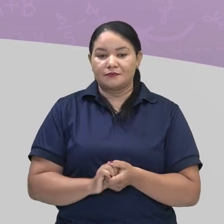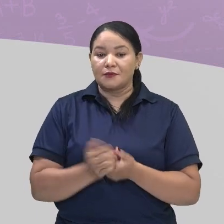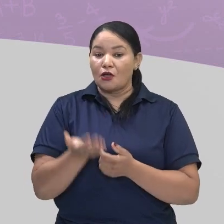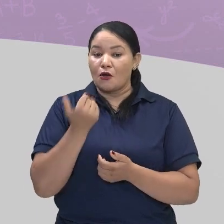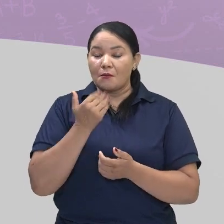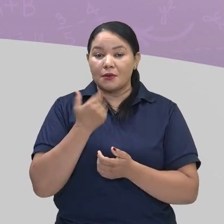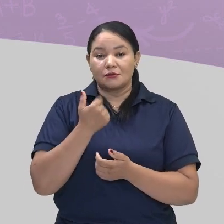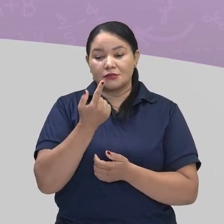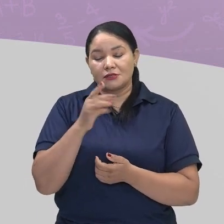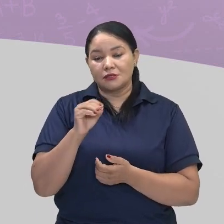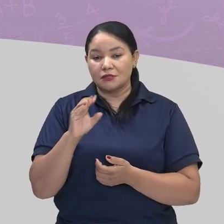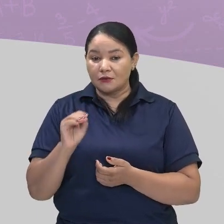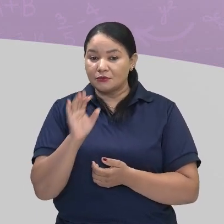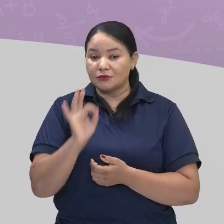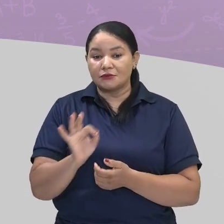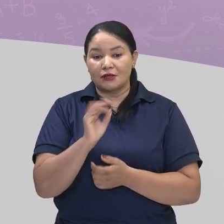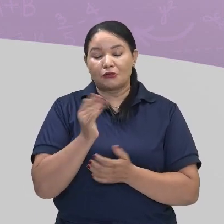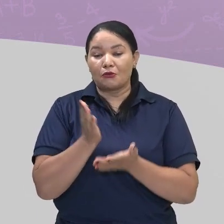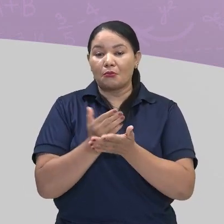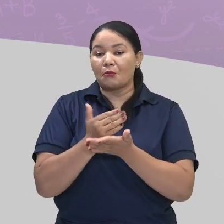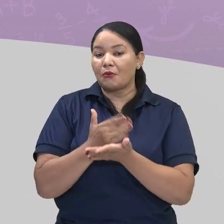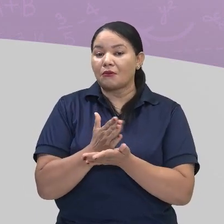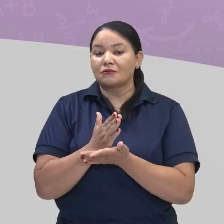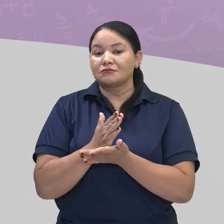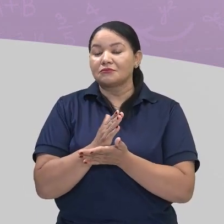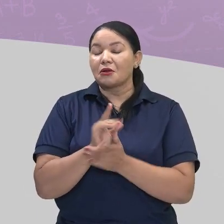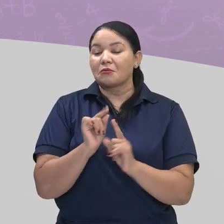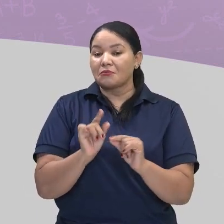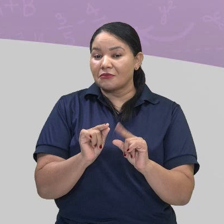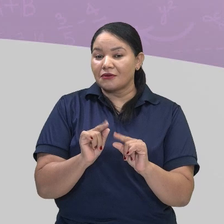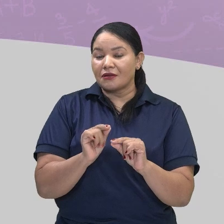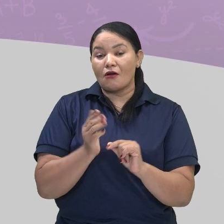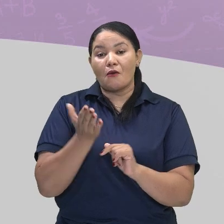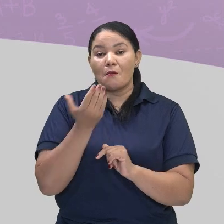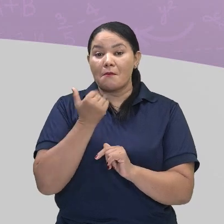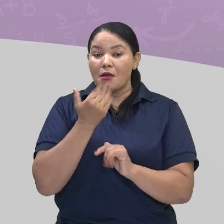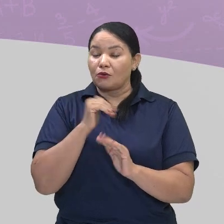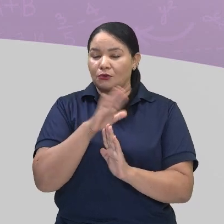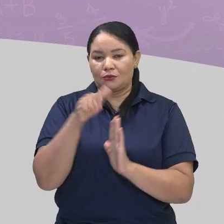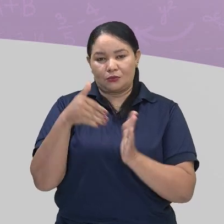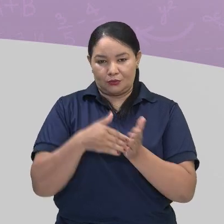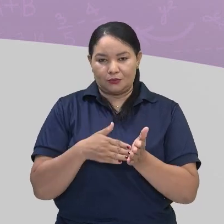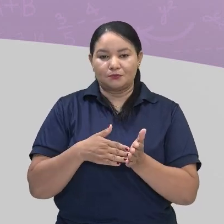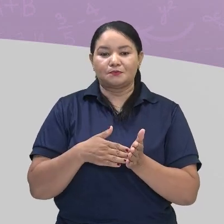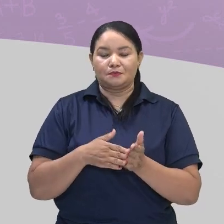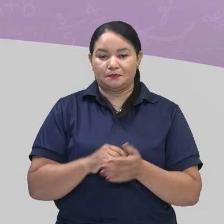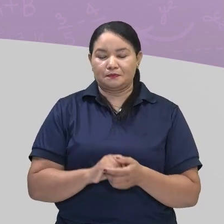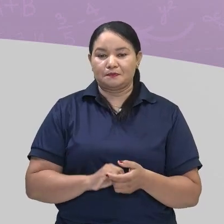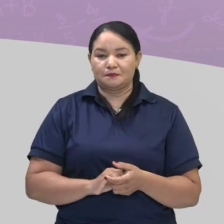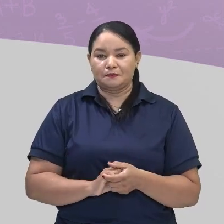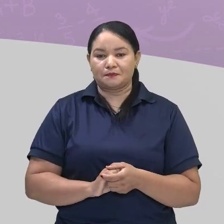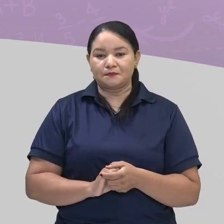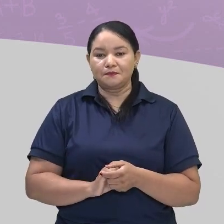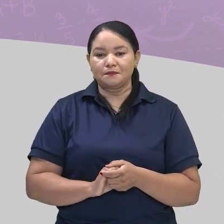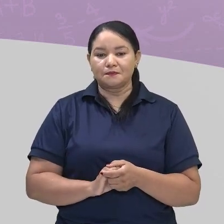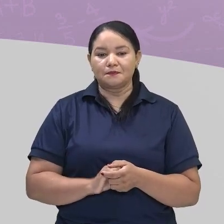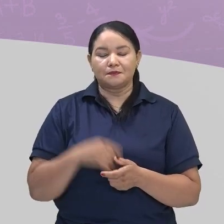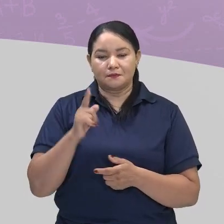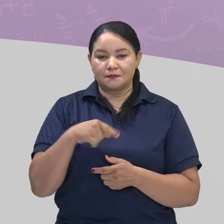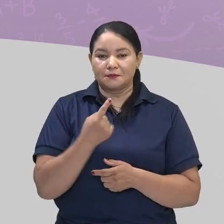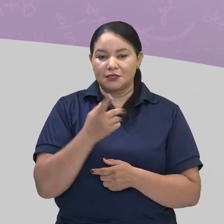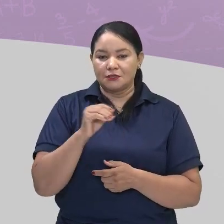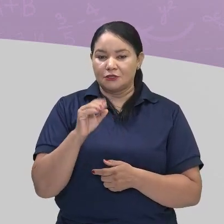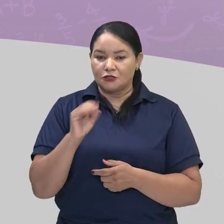bolo. Bom, 100% do bolo quer dizer que você comeu tudo, porque o 100% equivale